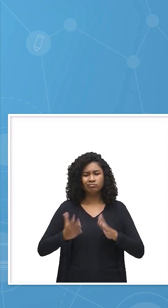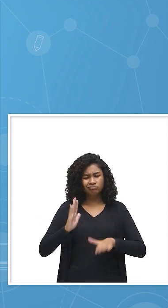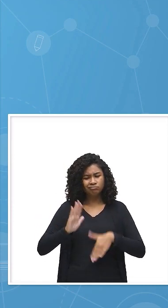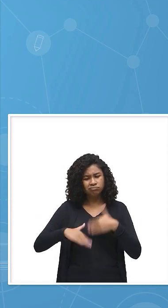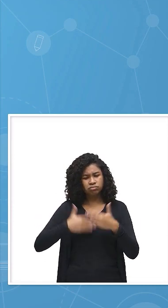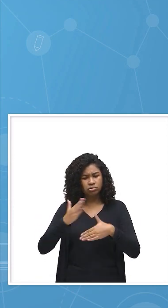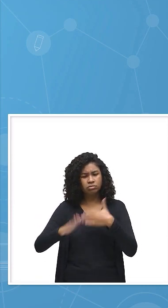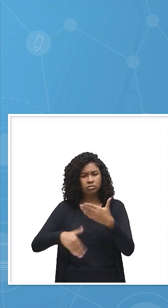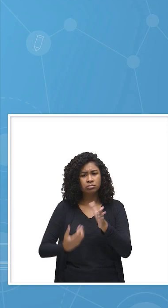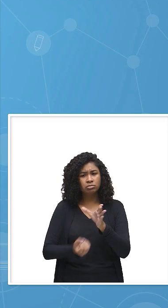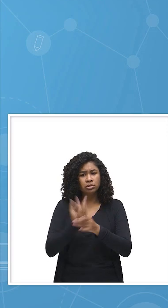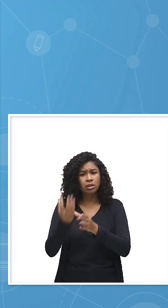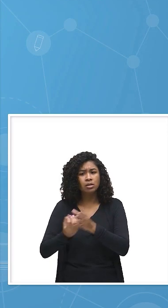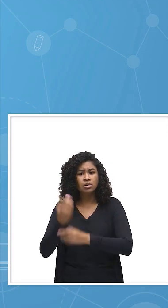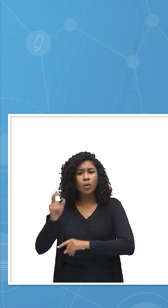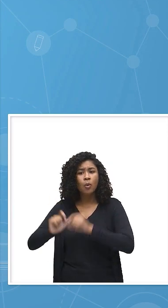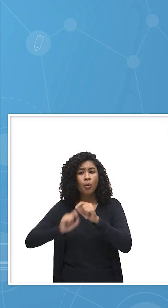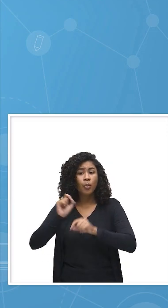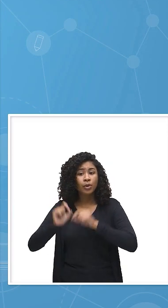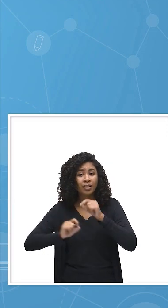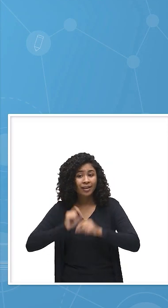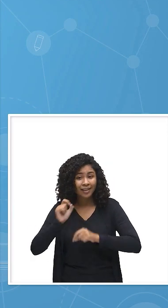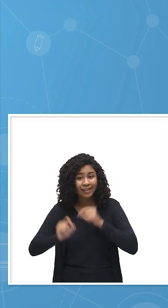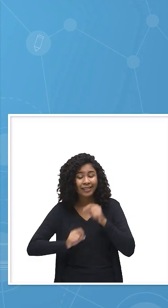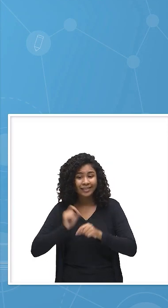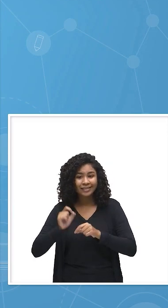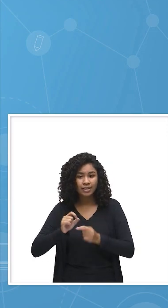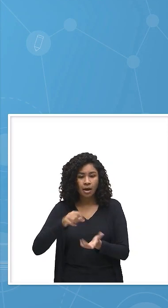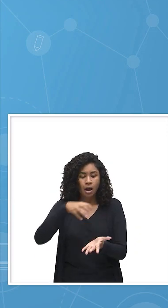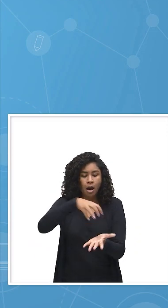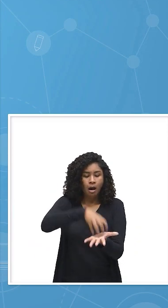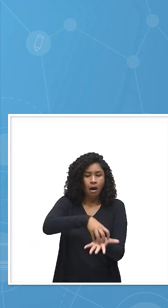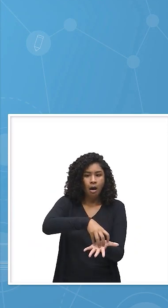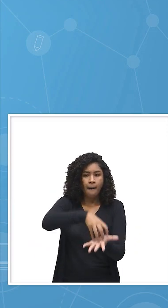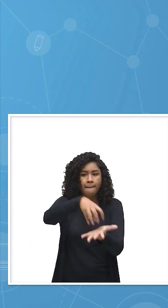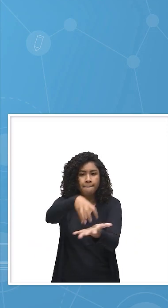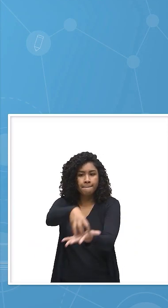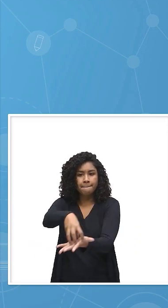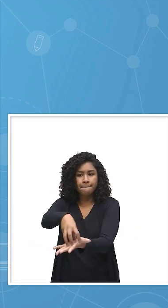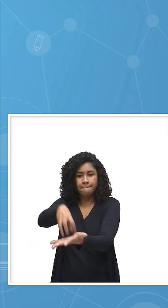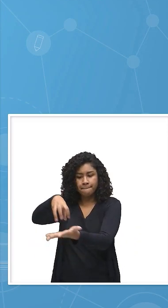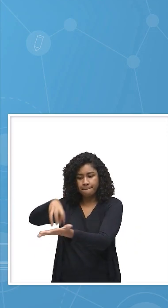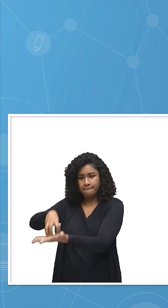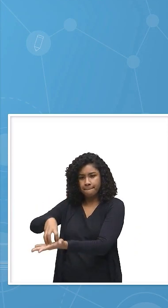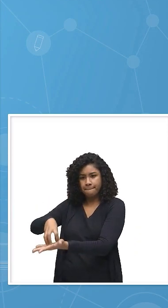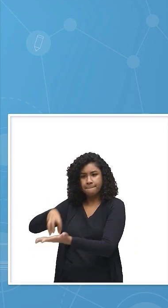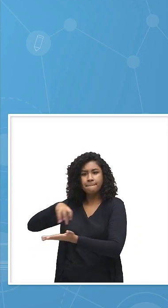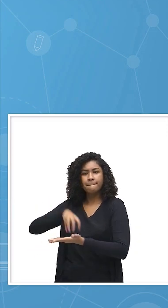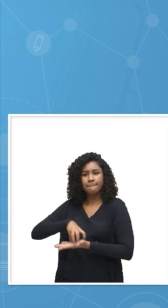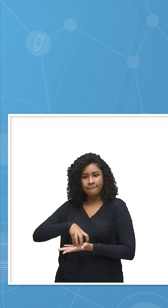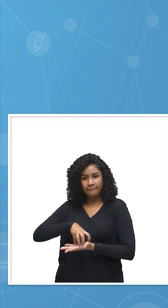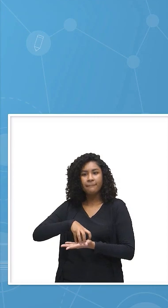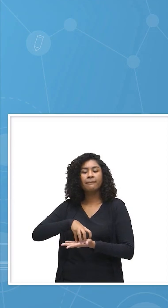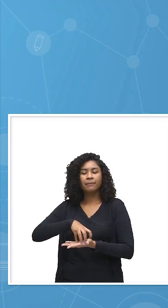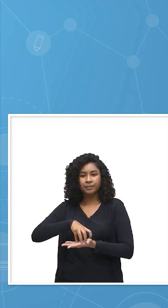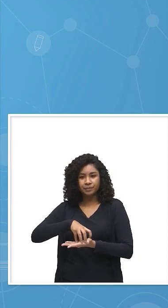aí o surgimento das aldeias, né? E essas aldeias, elas vão ser justamente a sementinha,